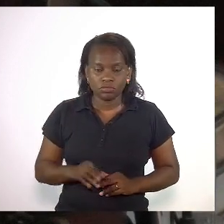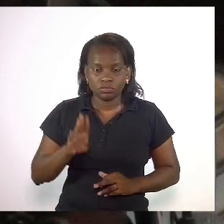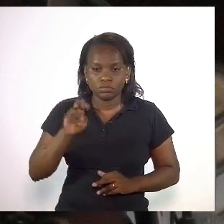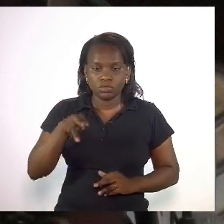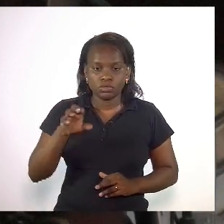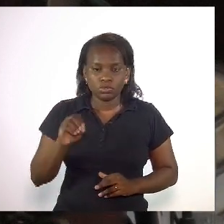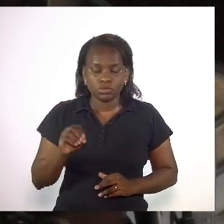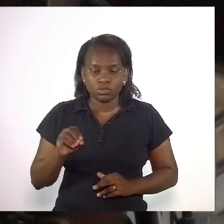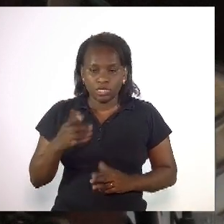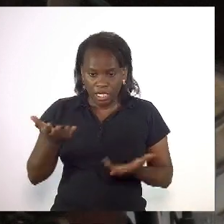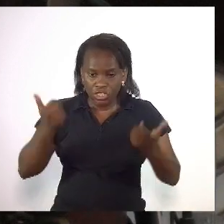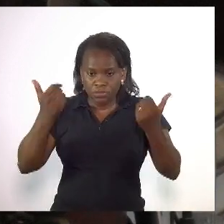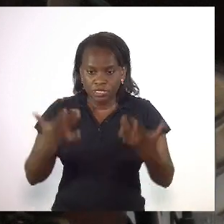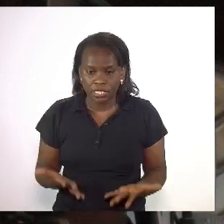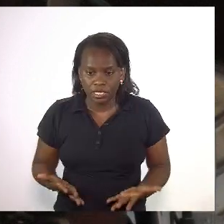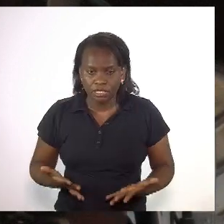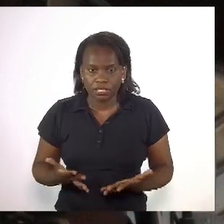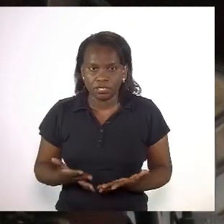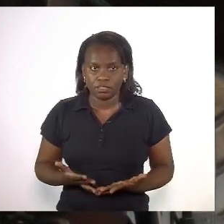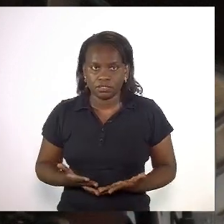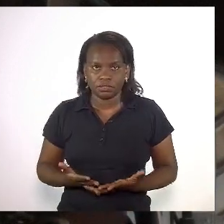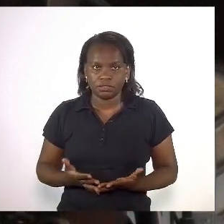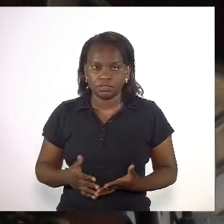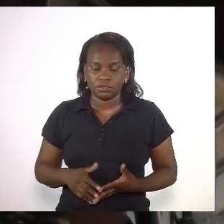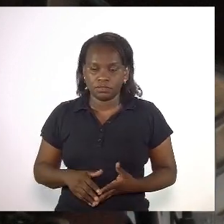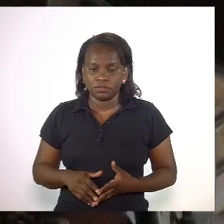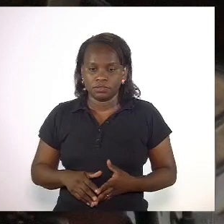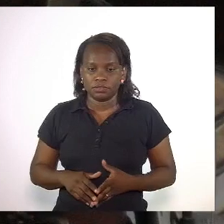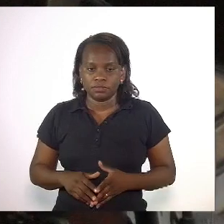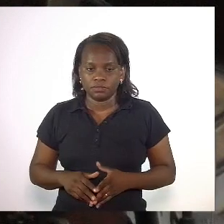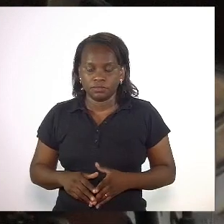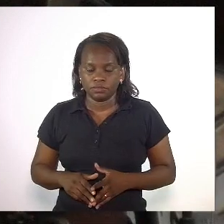Bruno, quer falar, Bruno?